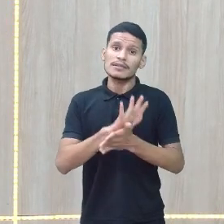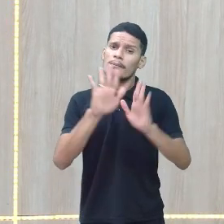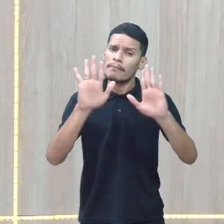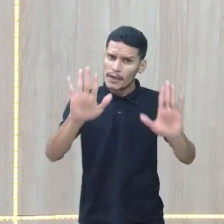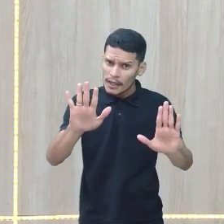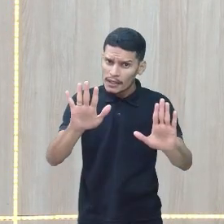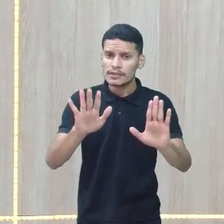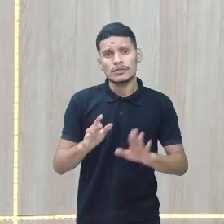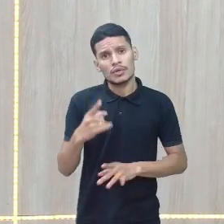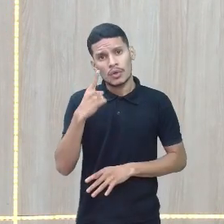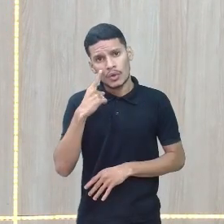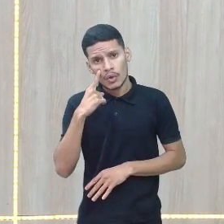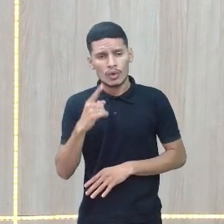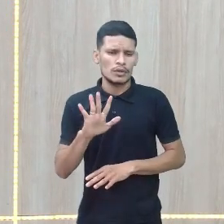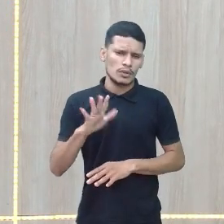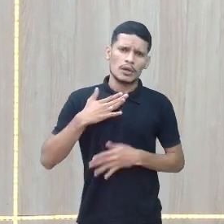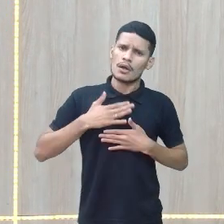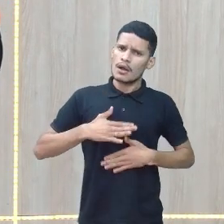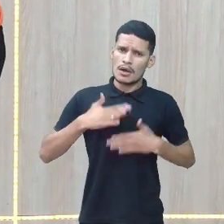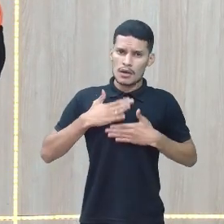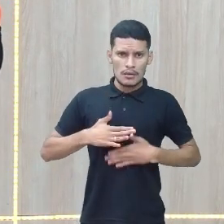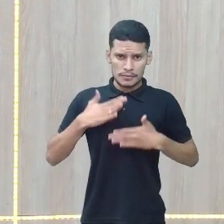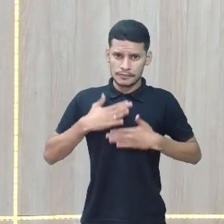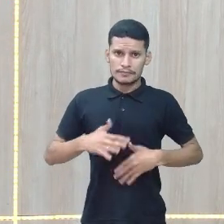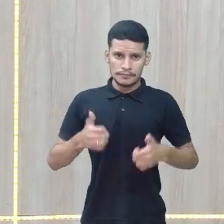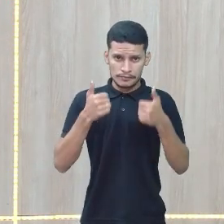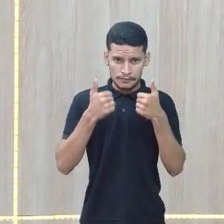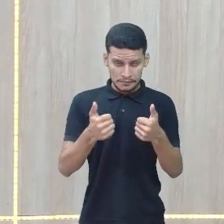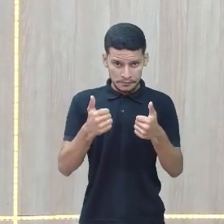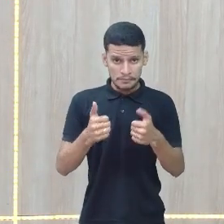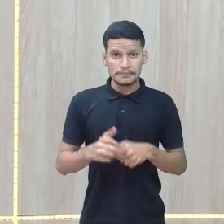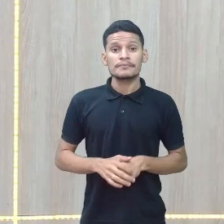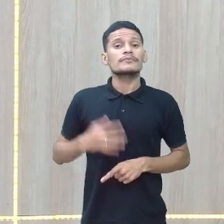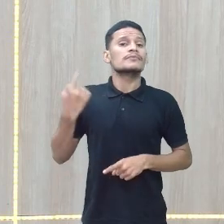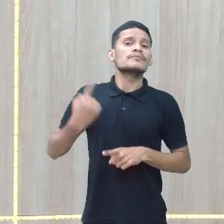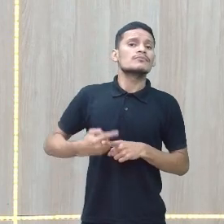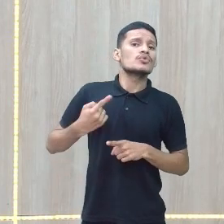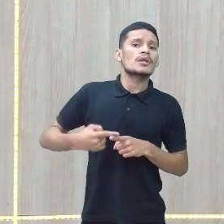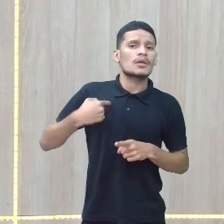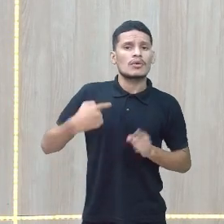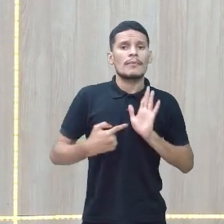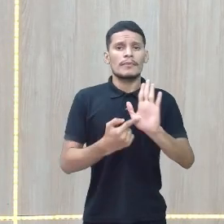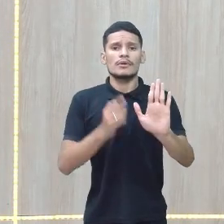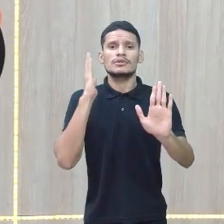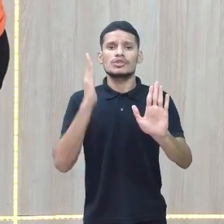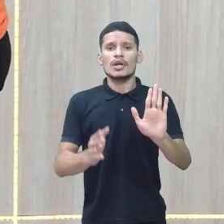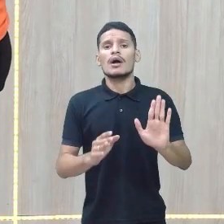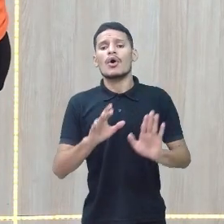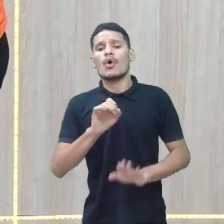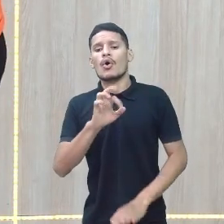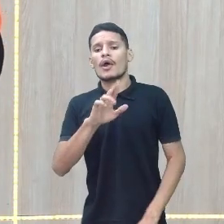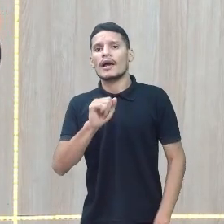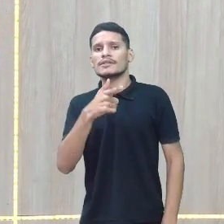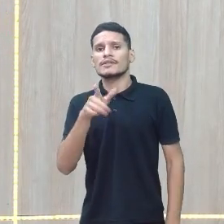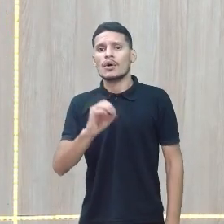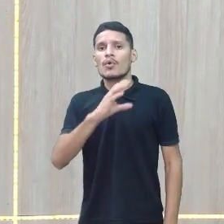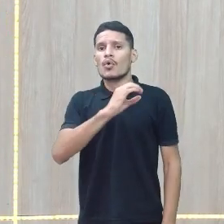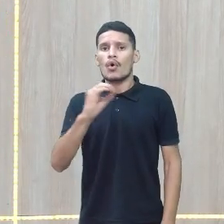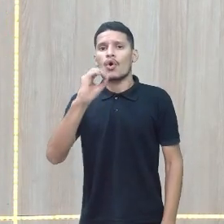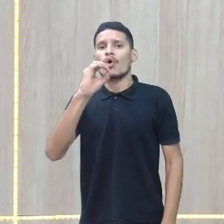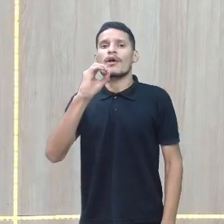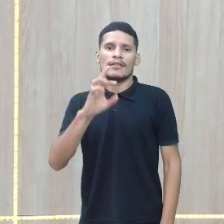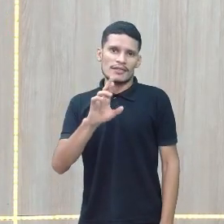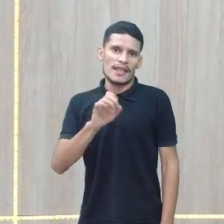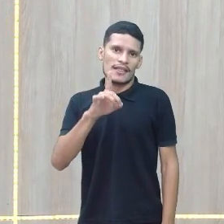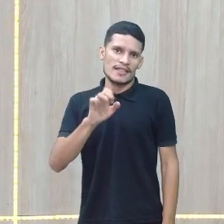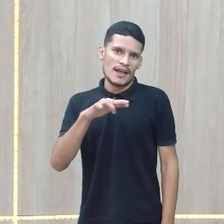nada demais nisso, tá? Por quê? Porque eu apresentei para vocês as orações